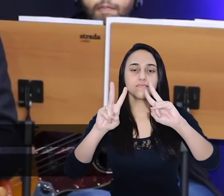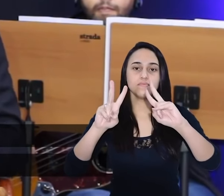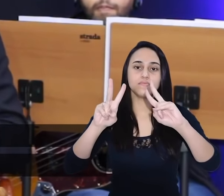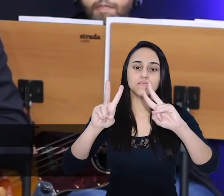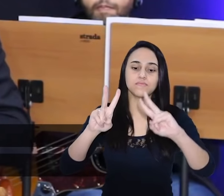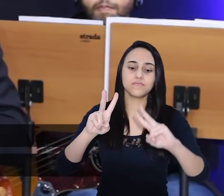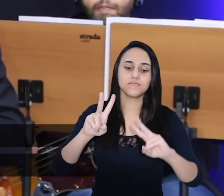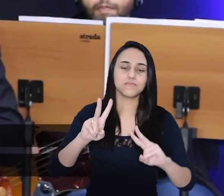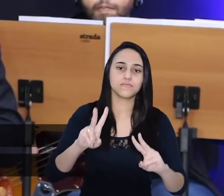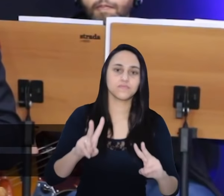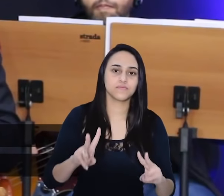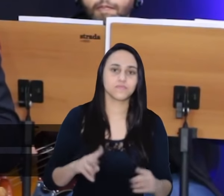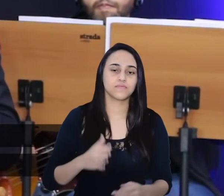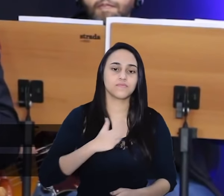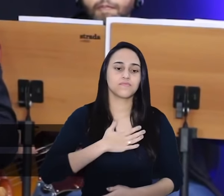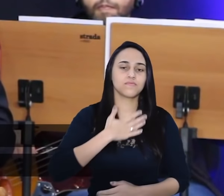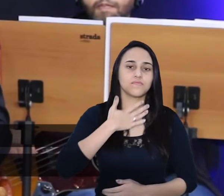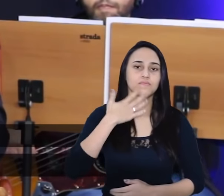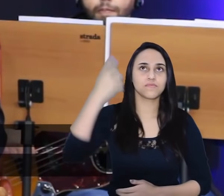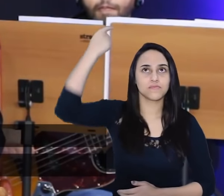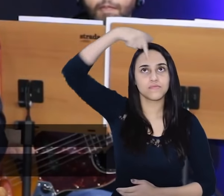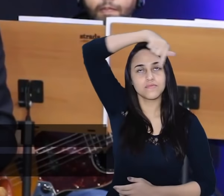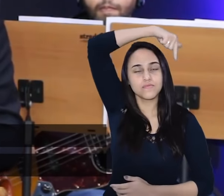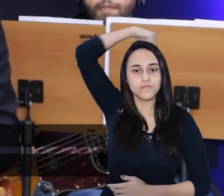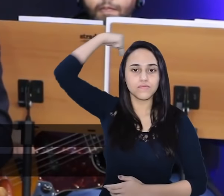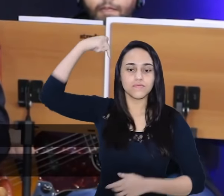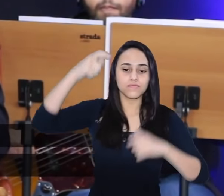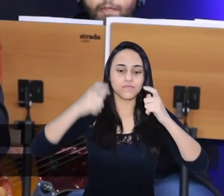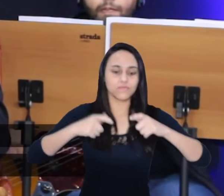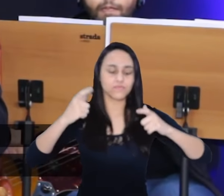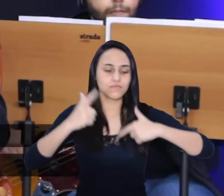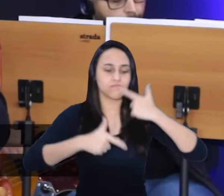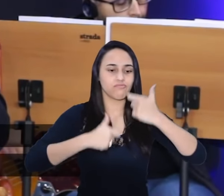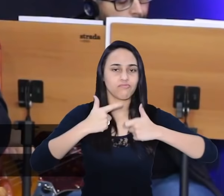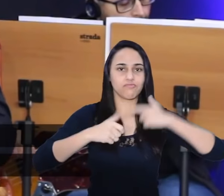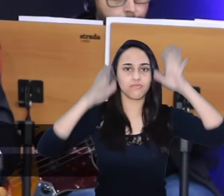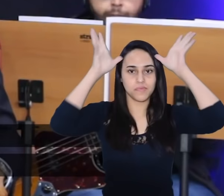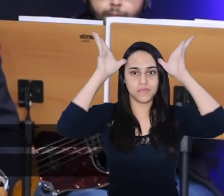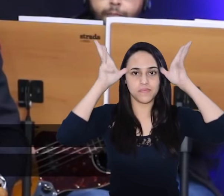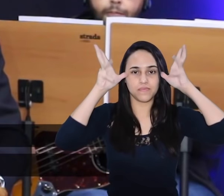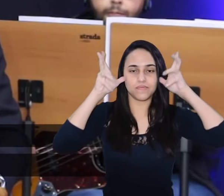a bravura dos santos em plena arena enfrentando os